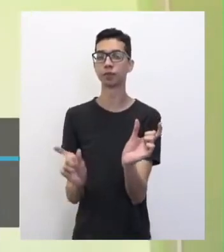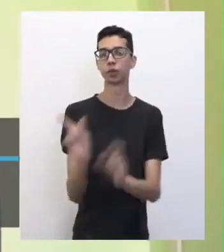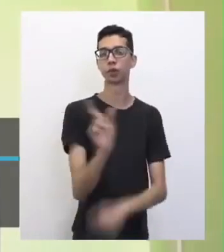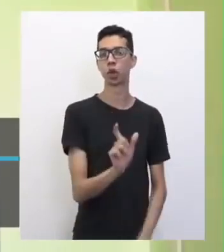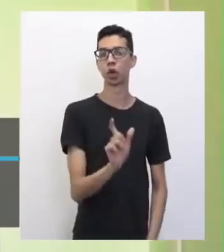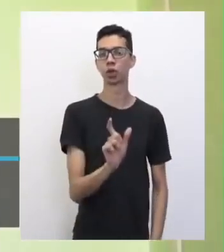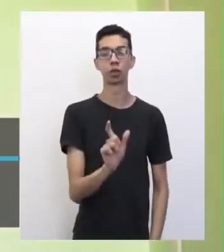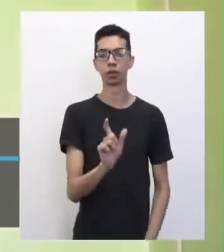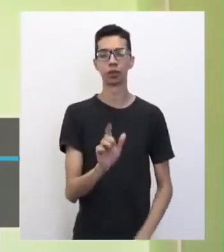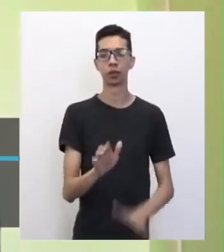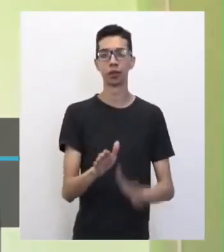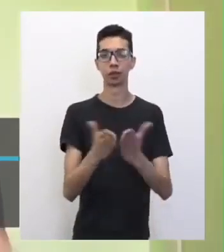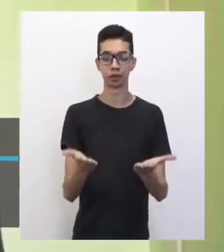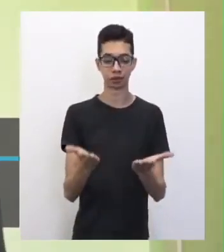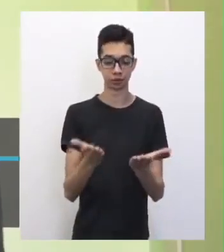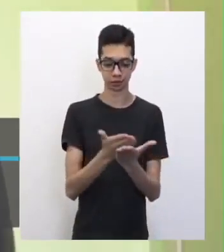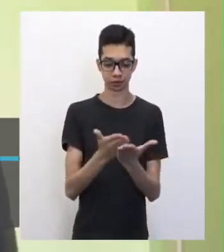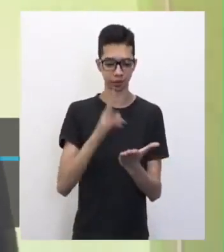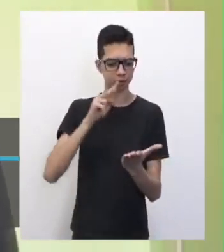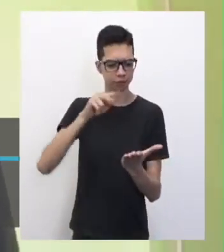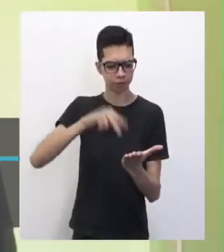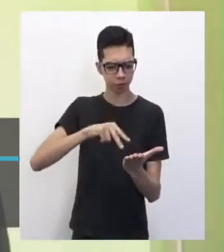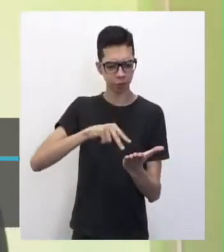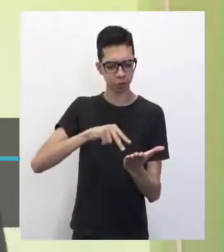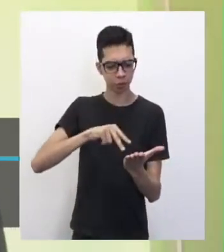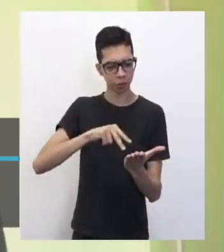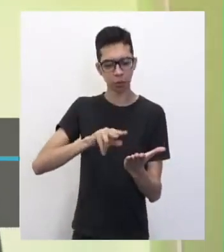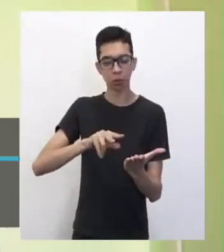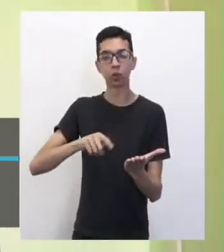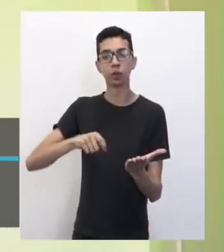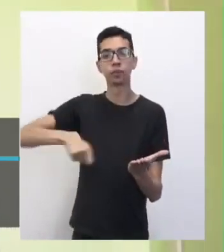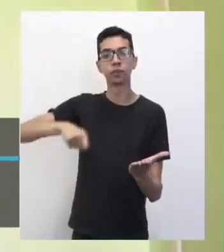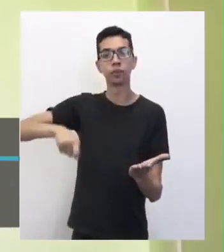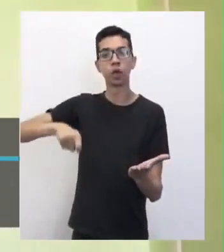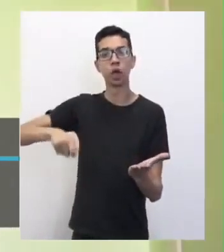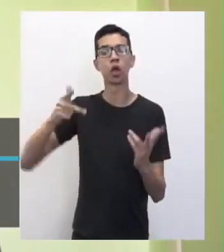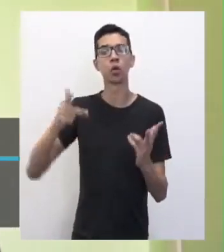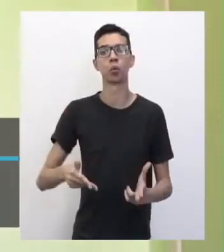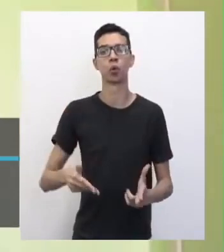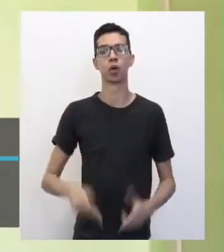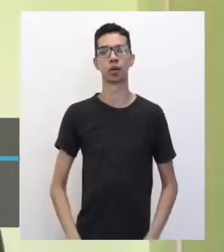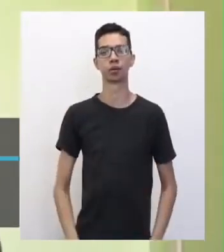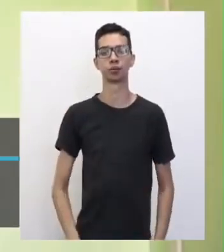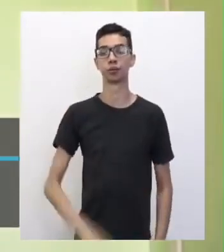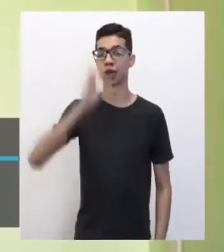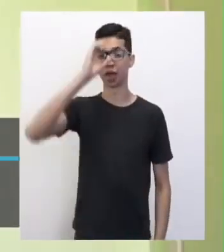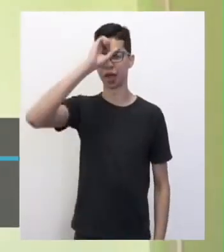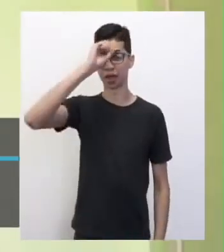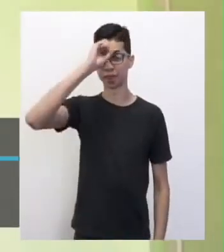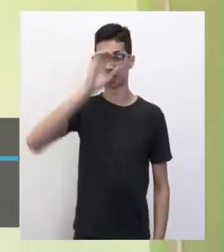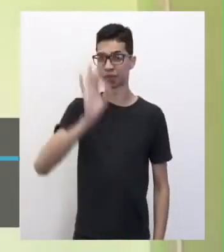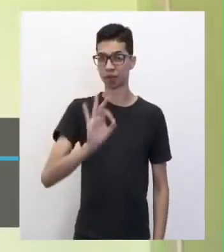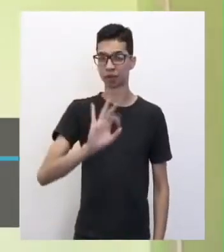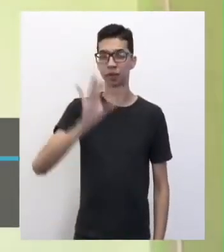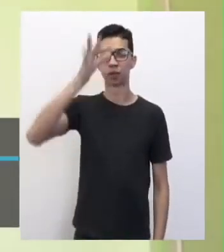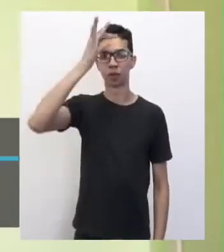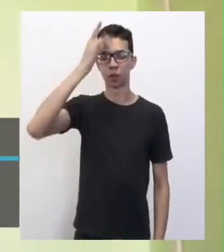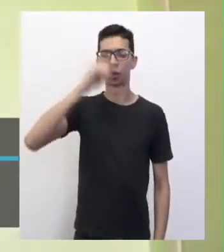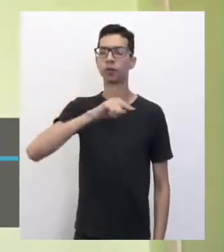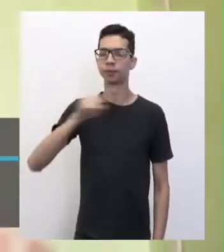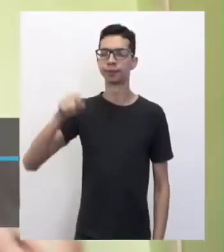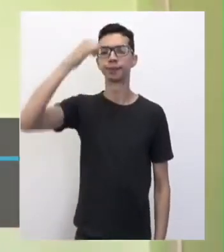livro. Né? Ele não apreendeu aquele estudo, ele só decorou, tá? Então vamos evitar fazer